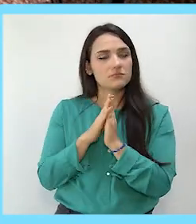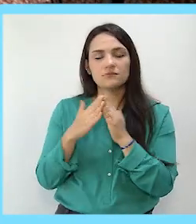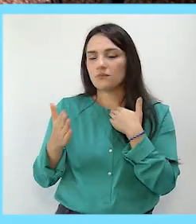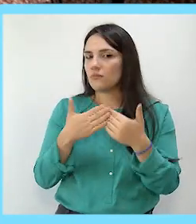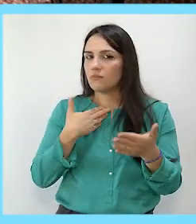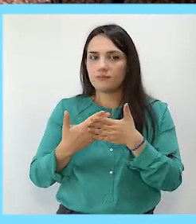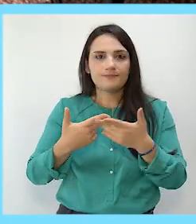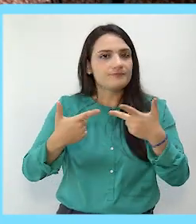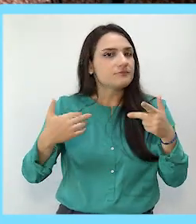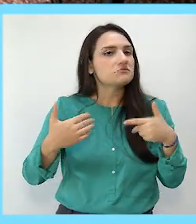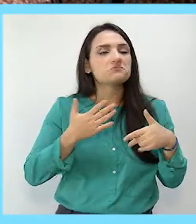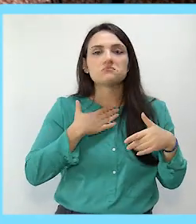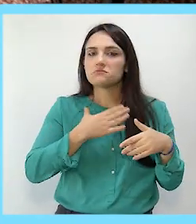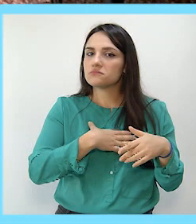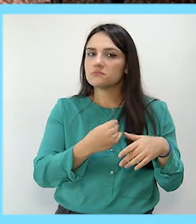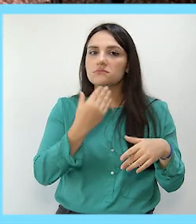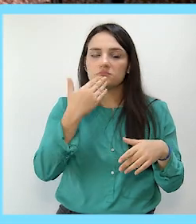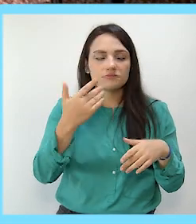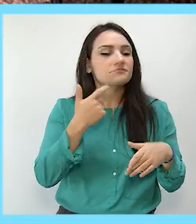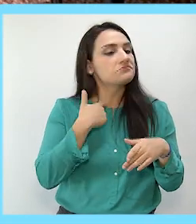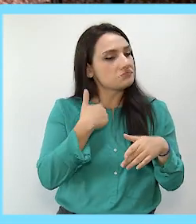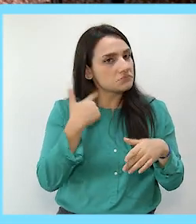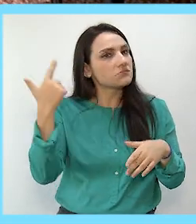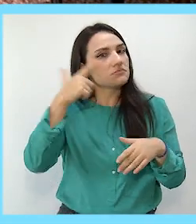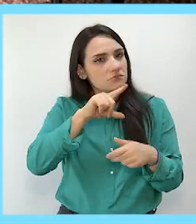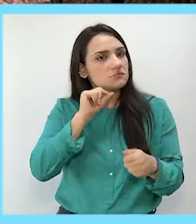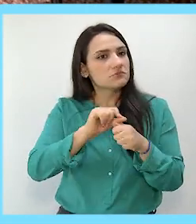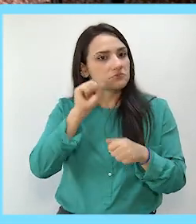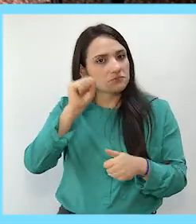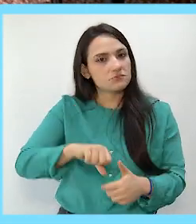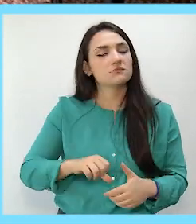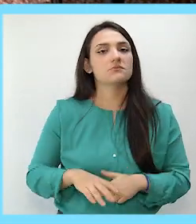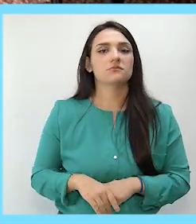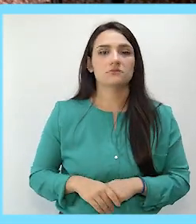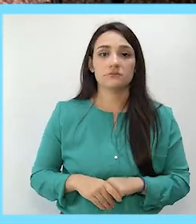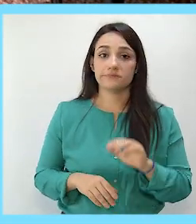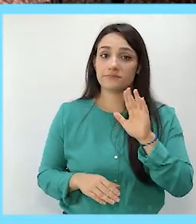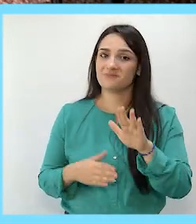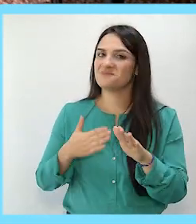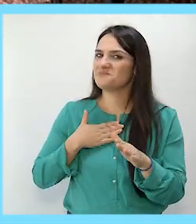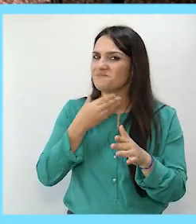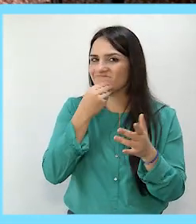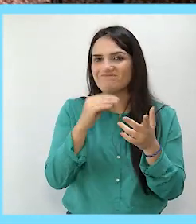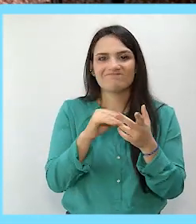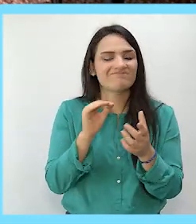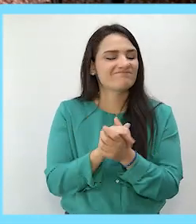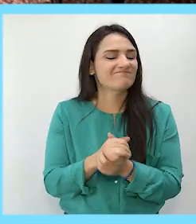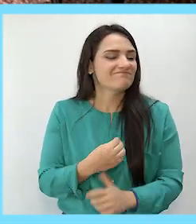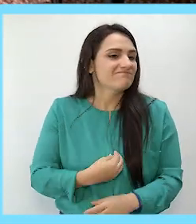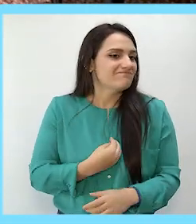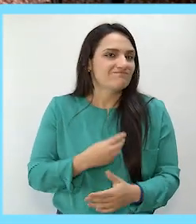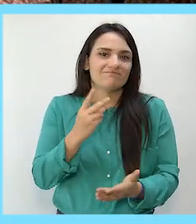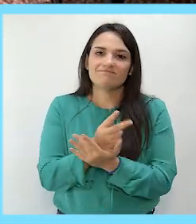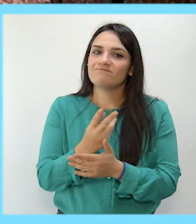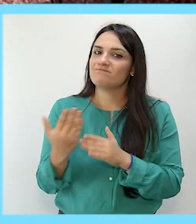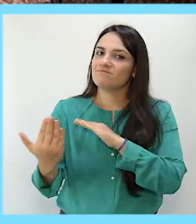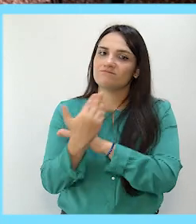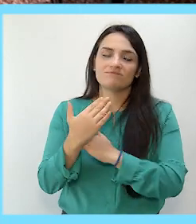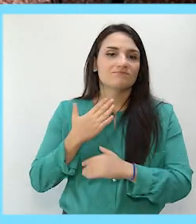O que eles precisarem contar, eles me têm muito por perto. E meu marido é muito participativo, né? Então,